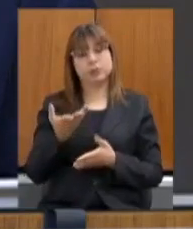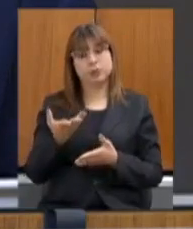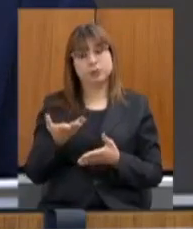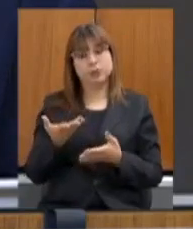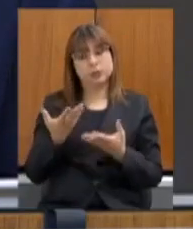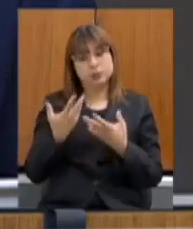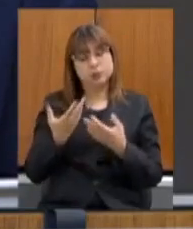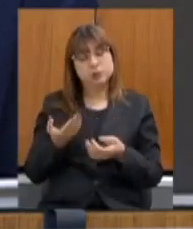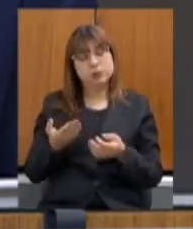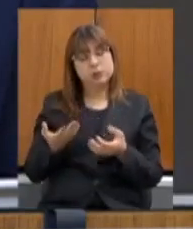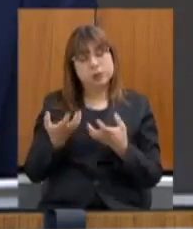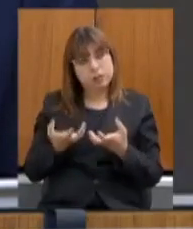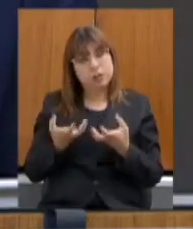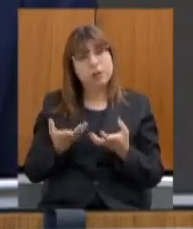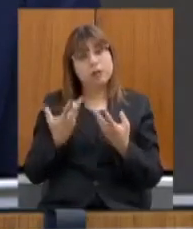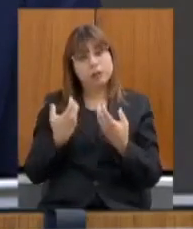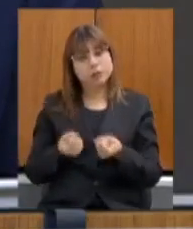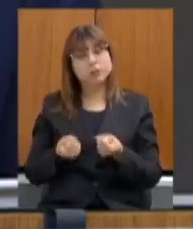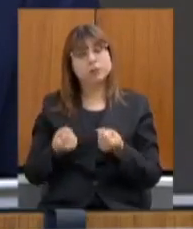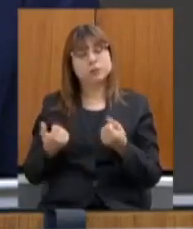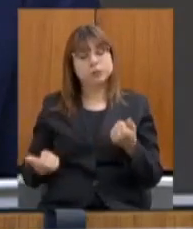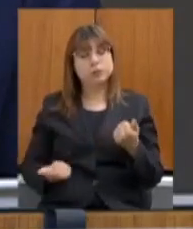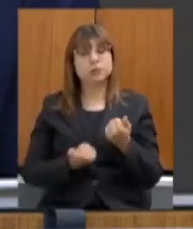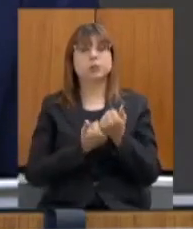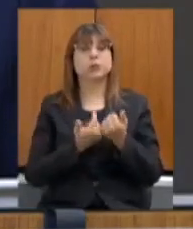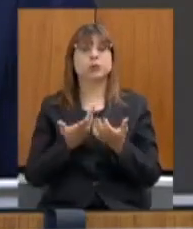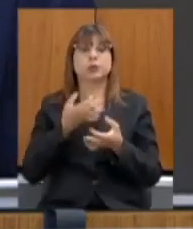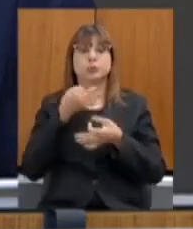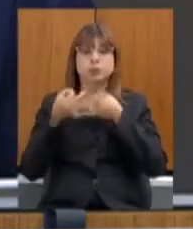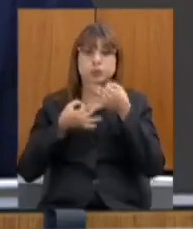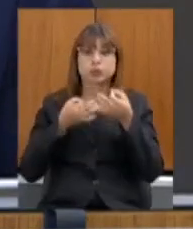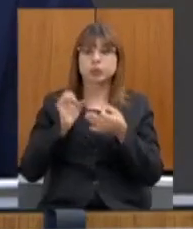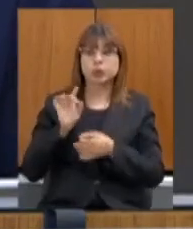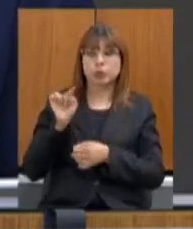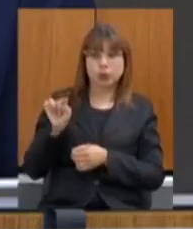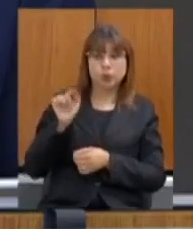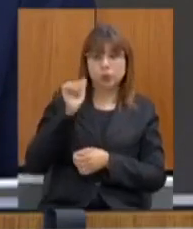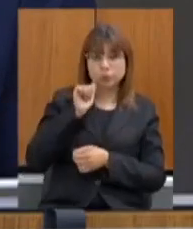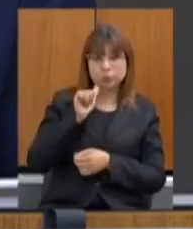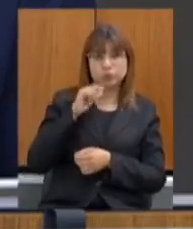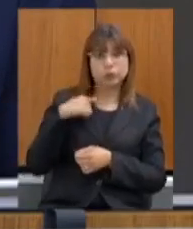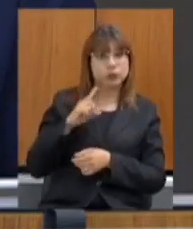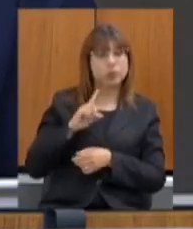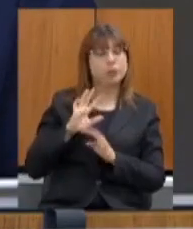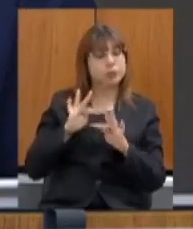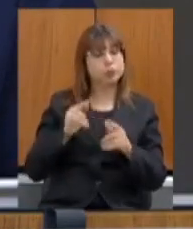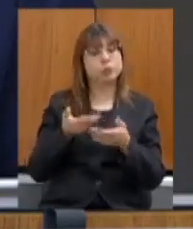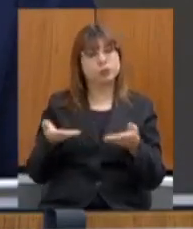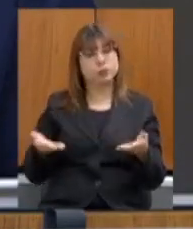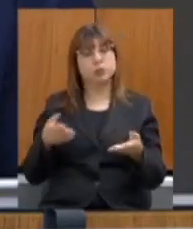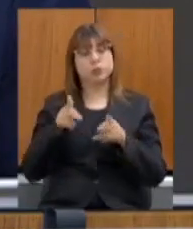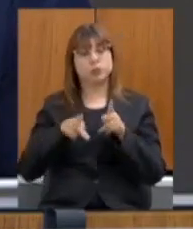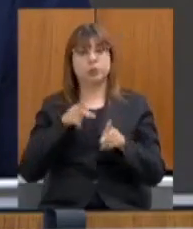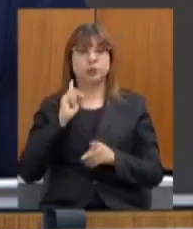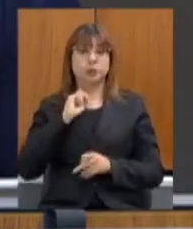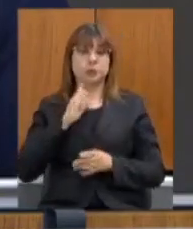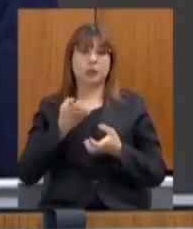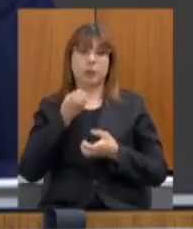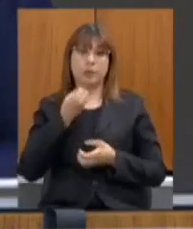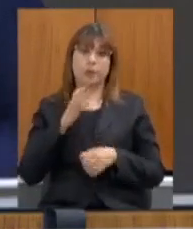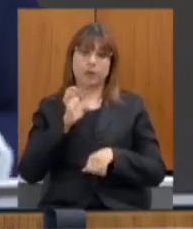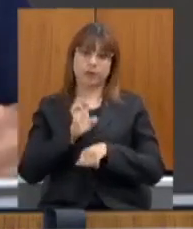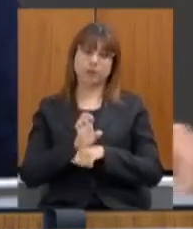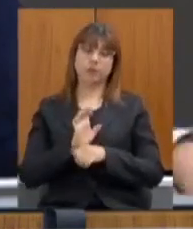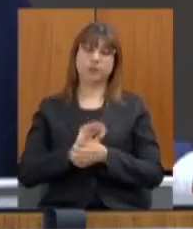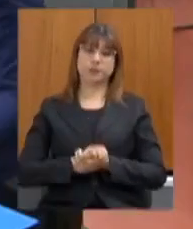e com as ponderações, com as críticas e sugestões, não só da senhora, mas de todos os mineiros que querem o bem do nosso Estado.